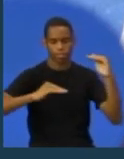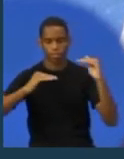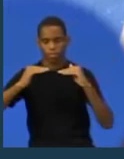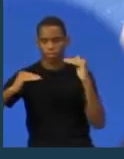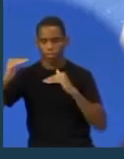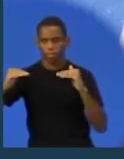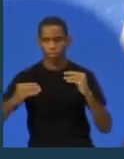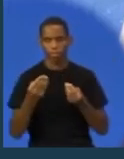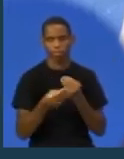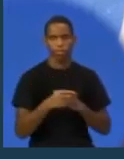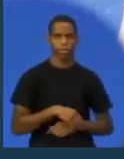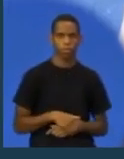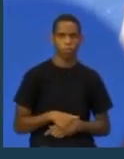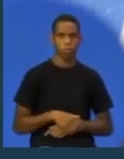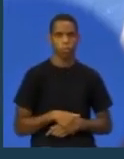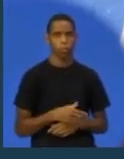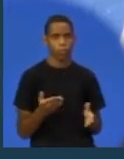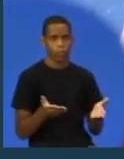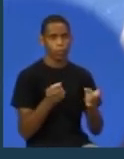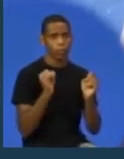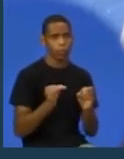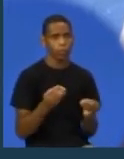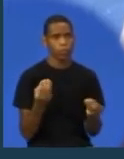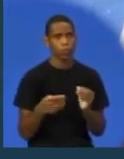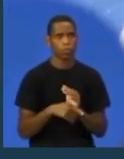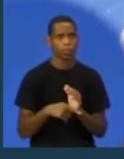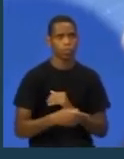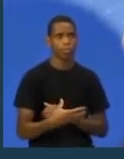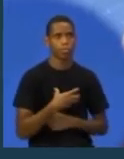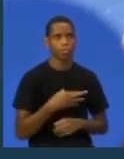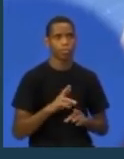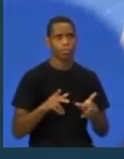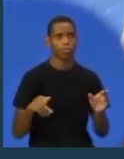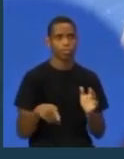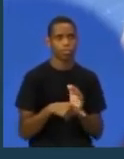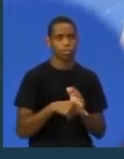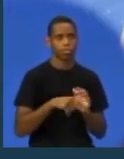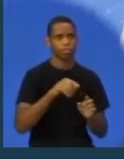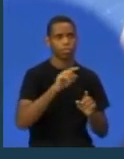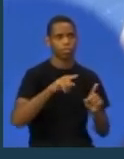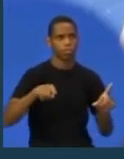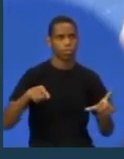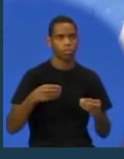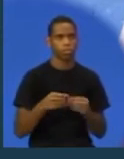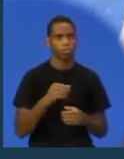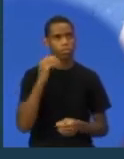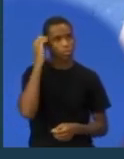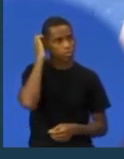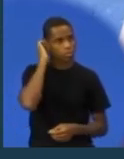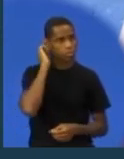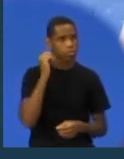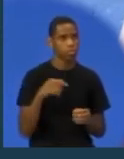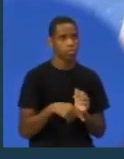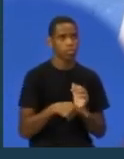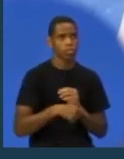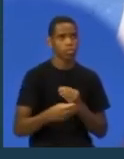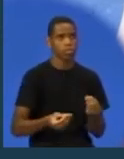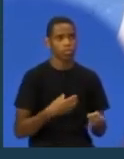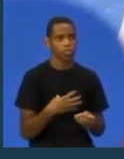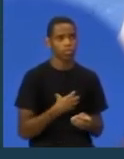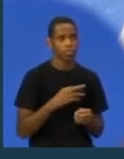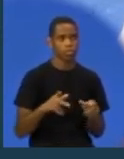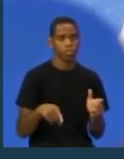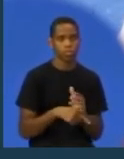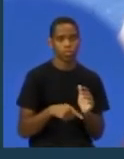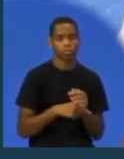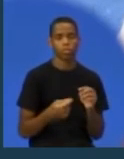seus dois eixos. Vamos falar agora sobre os tipos de gráficos que nós temos. Os primeiros dois tipos que nós vamos